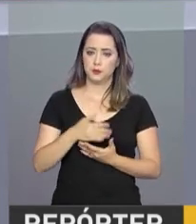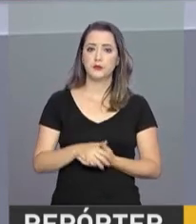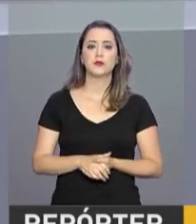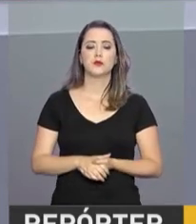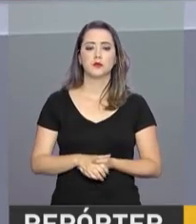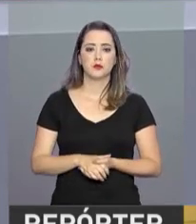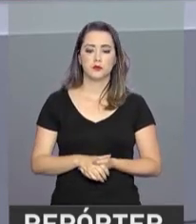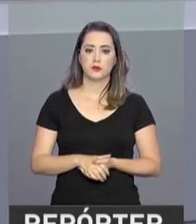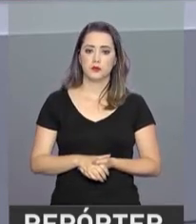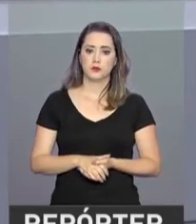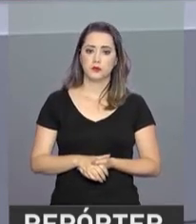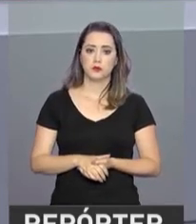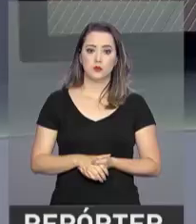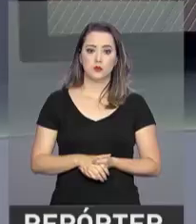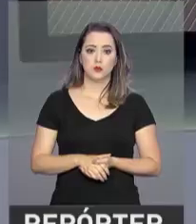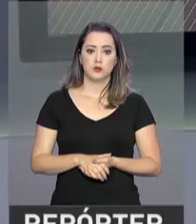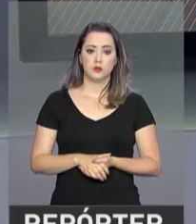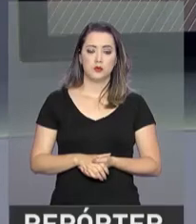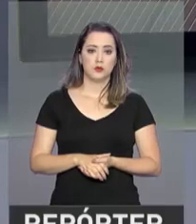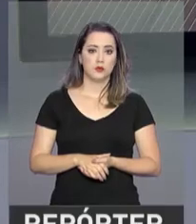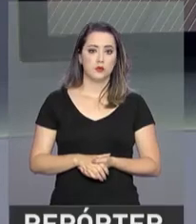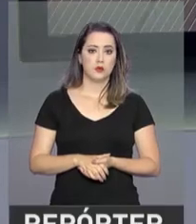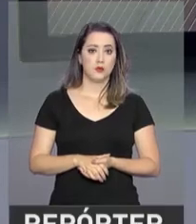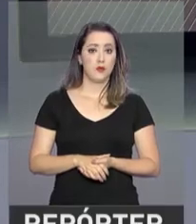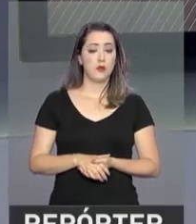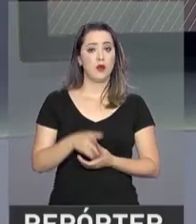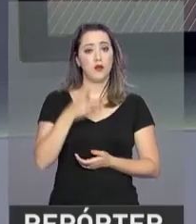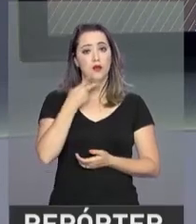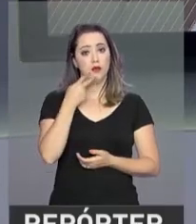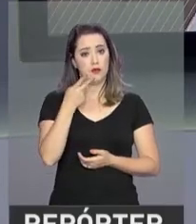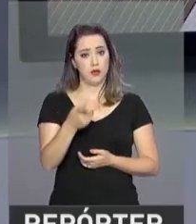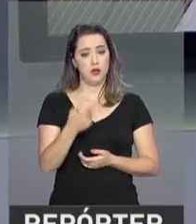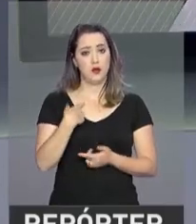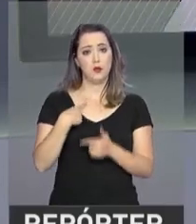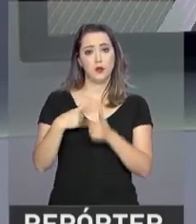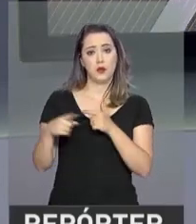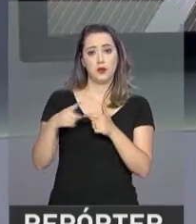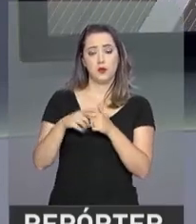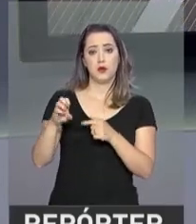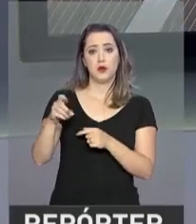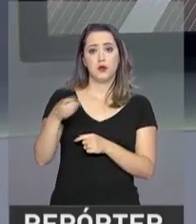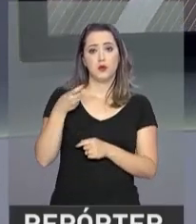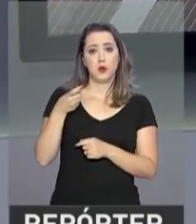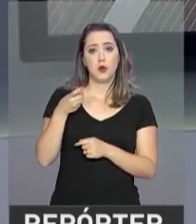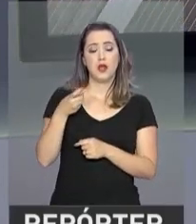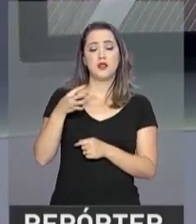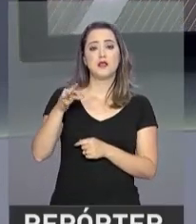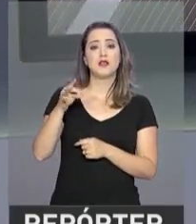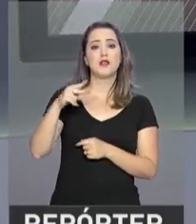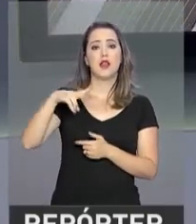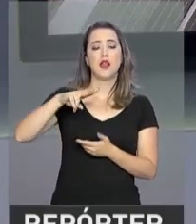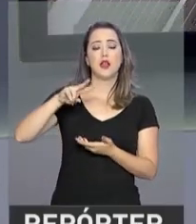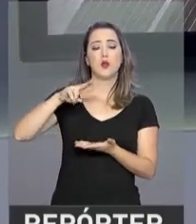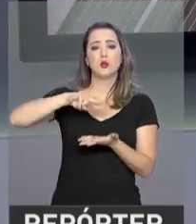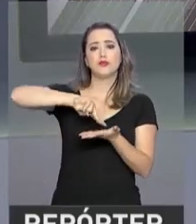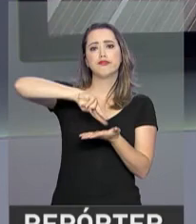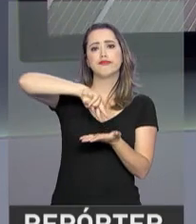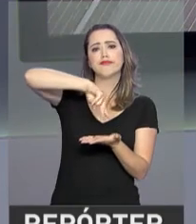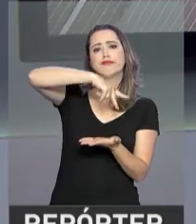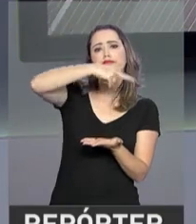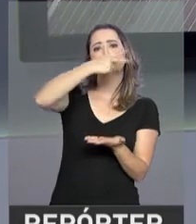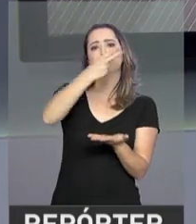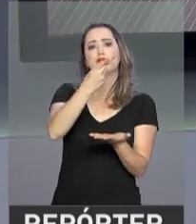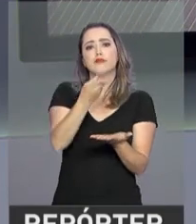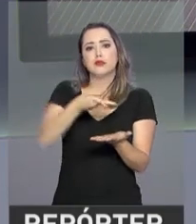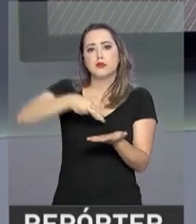enem.inep.gov.br ao comentar o caso que envolveu o ex técnico de ginástica artística da seleção brasileira